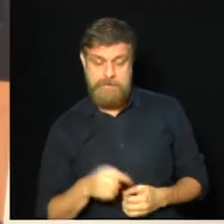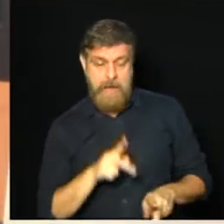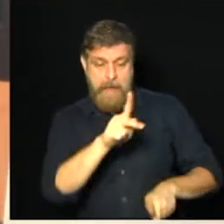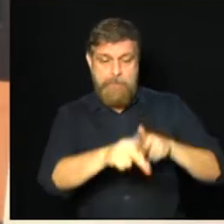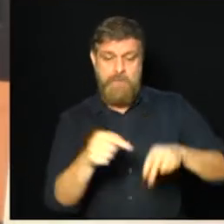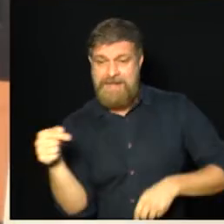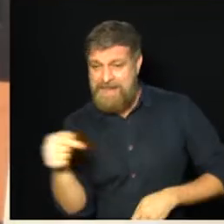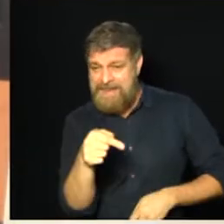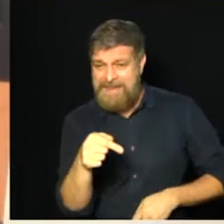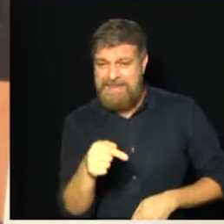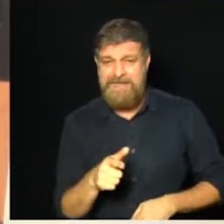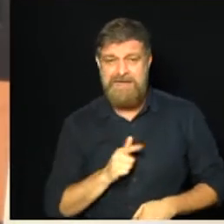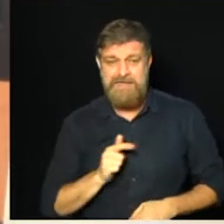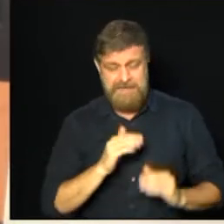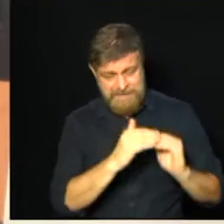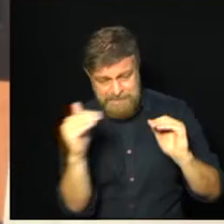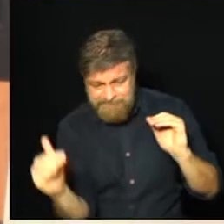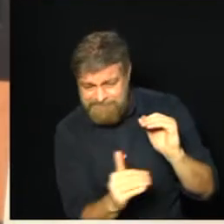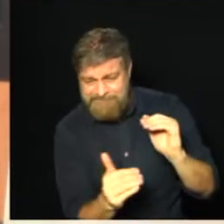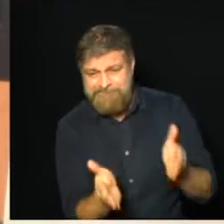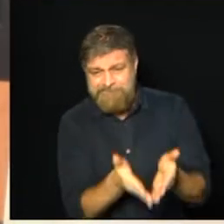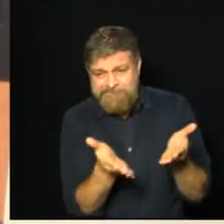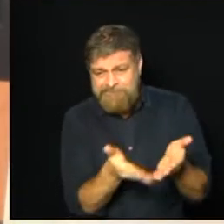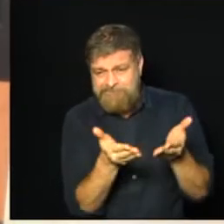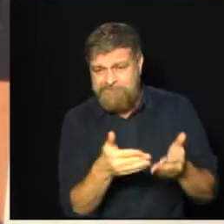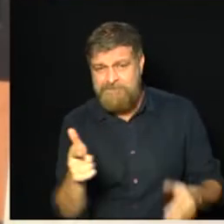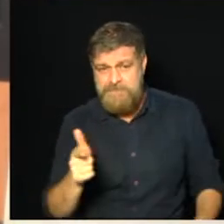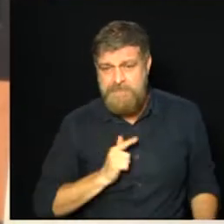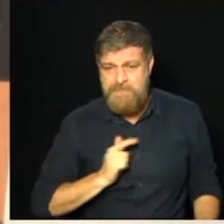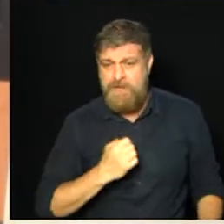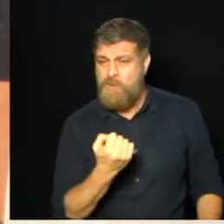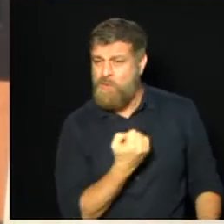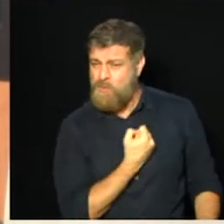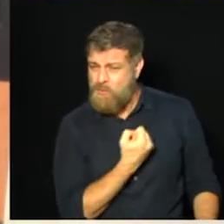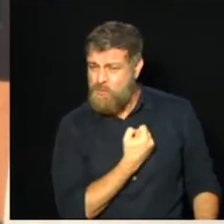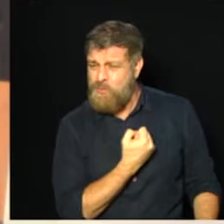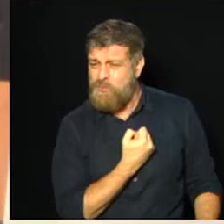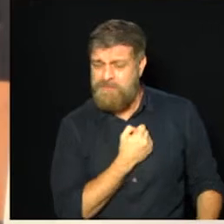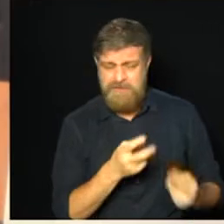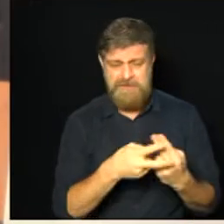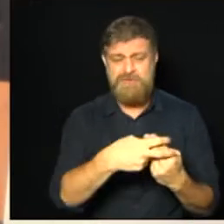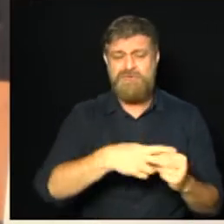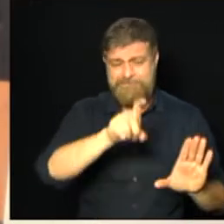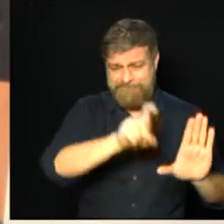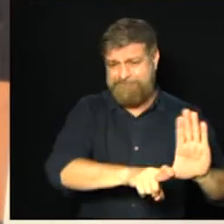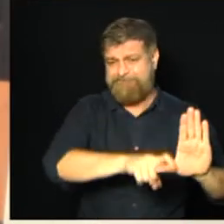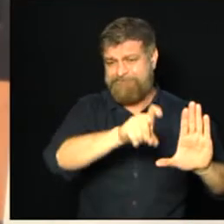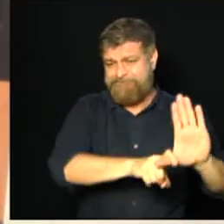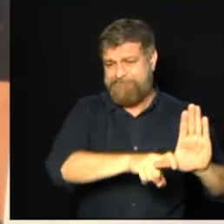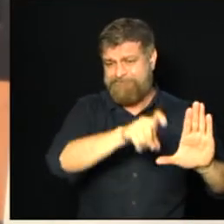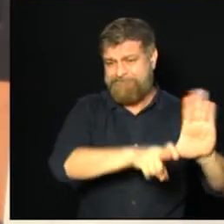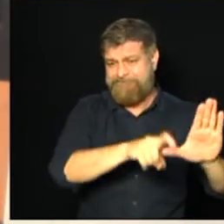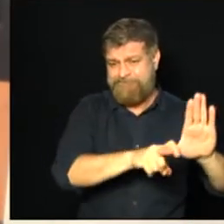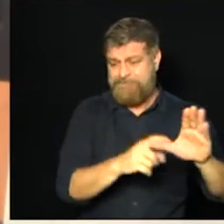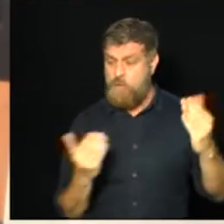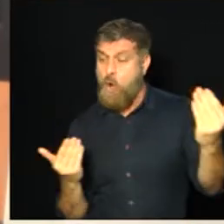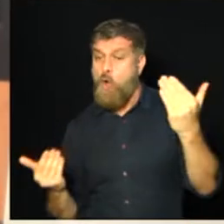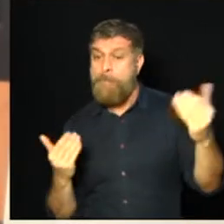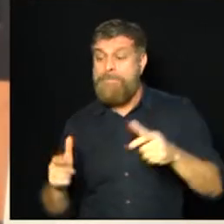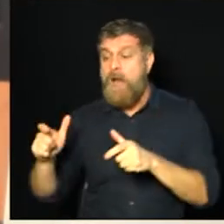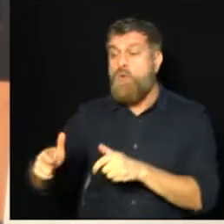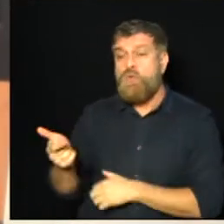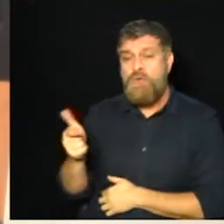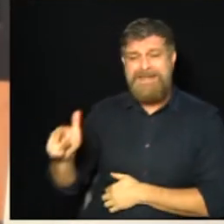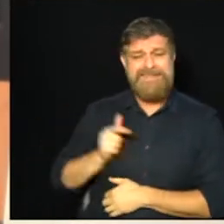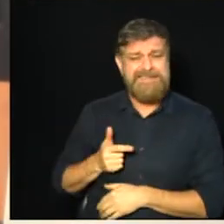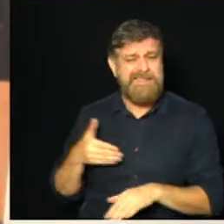população sensível, com um elevado número de SUS dependentes, mais do que em outras regiões, e de acesso